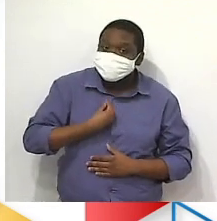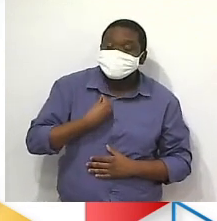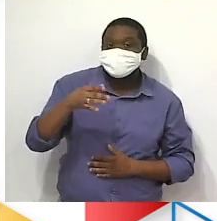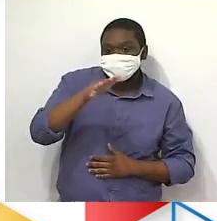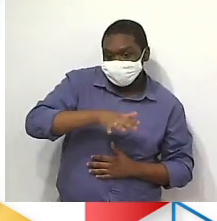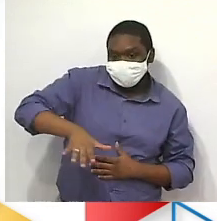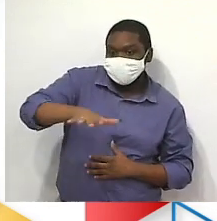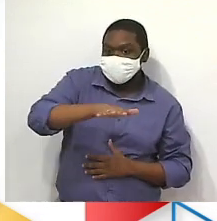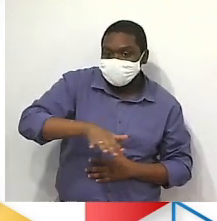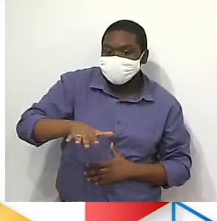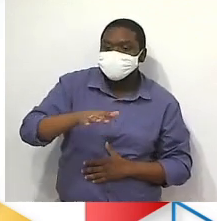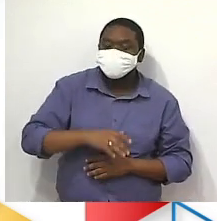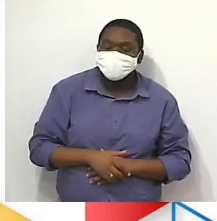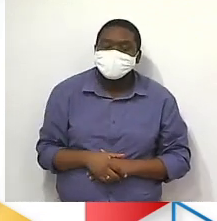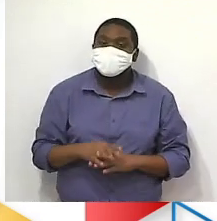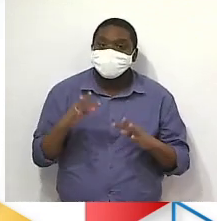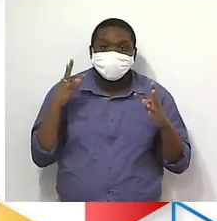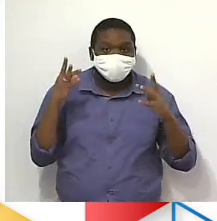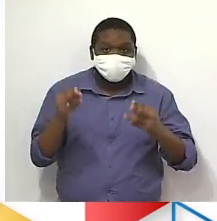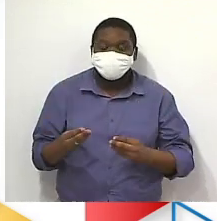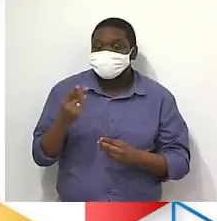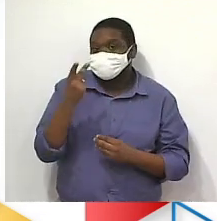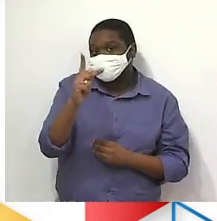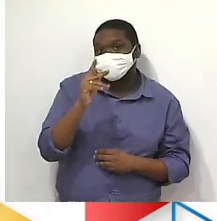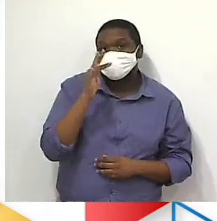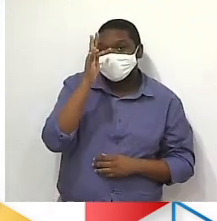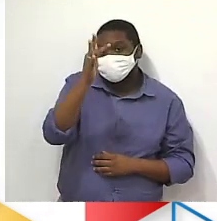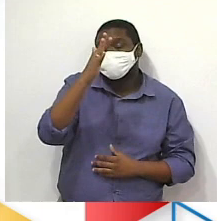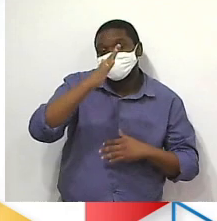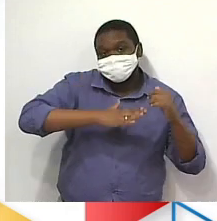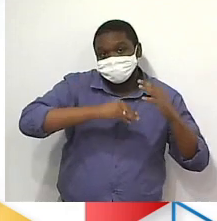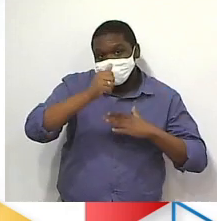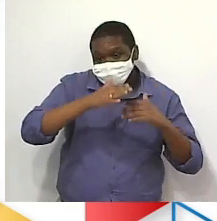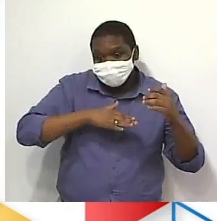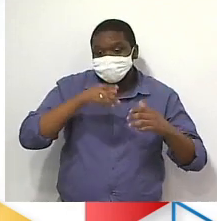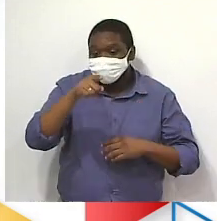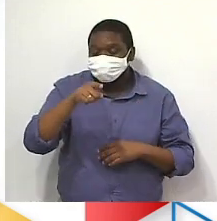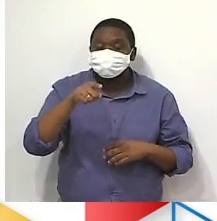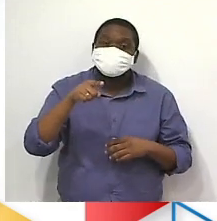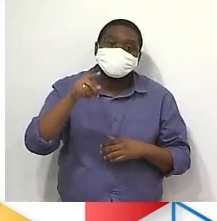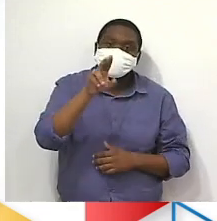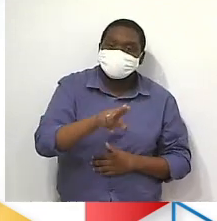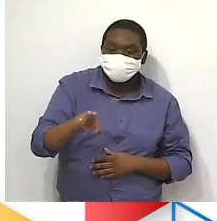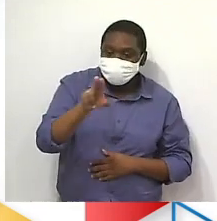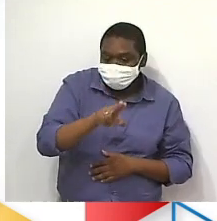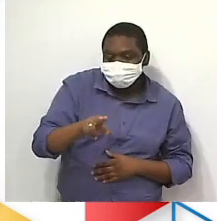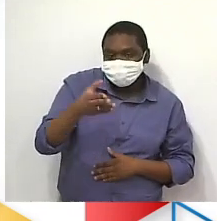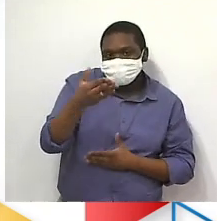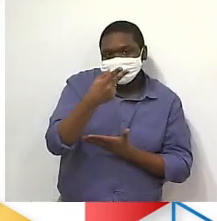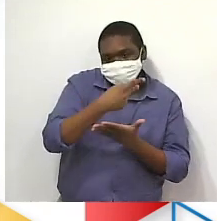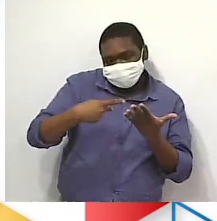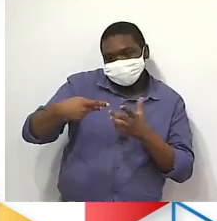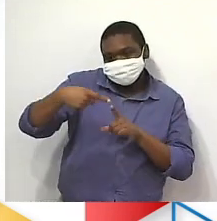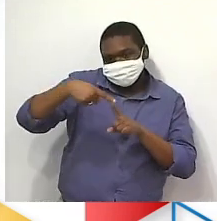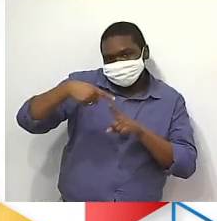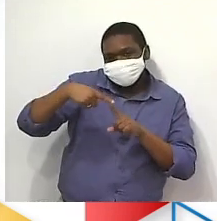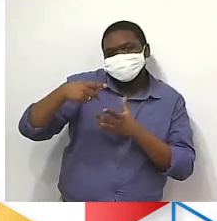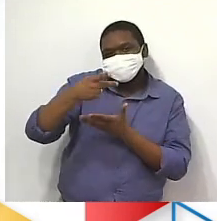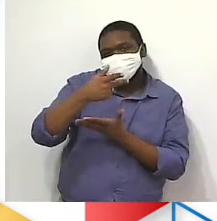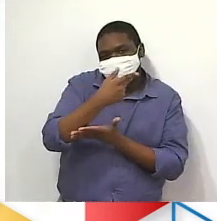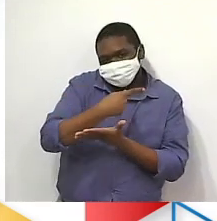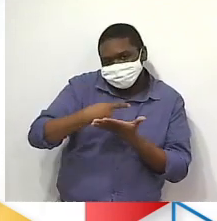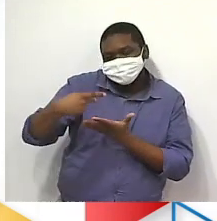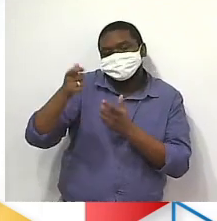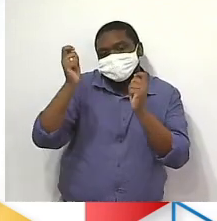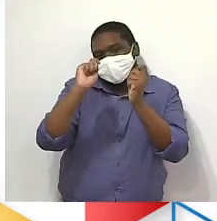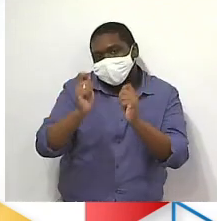geral, tá bom? Em todas as suas profissões que você for trabalhar, na parte que use geometria, ó, filé,